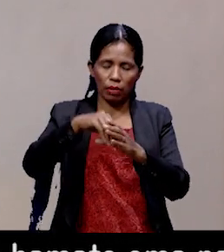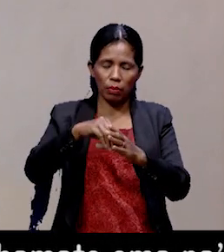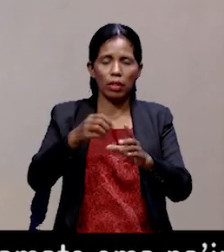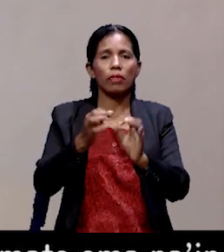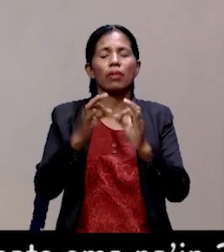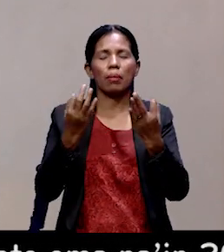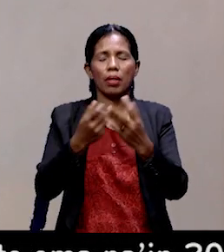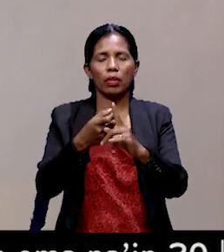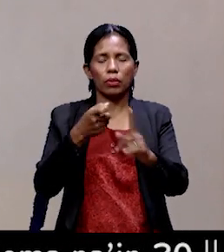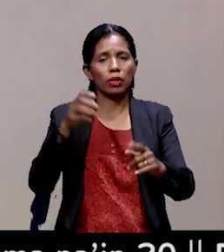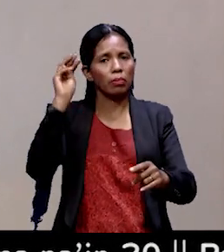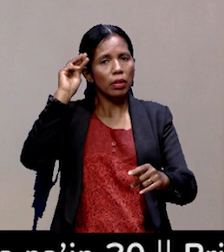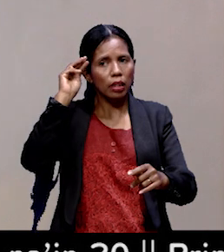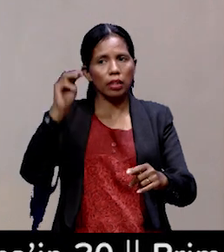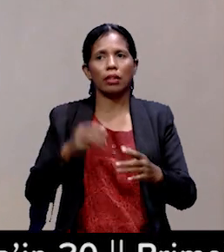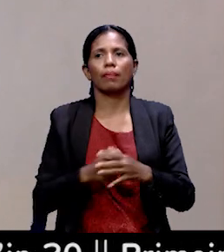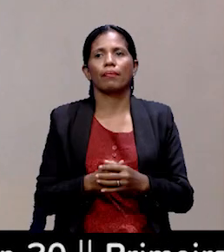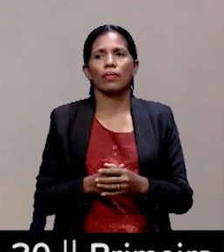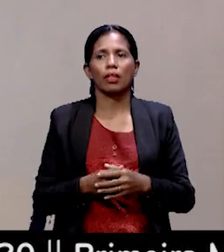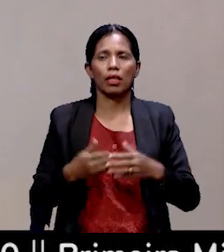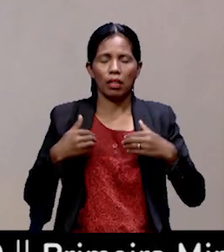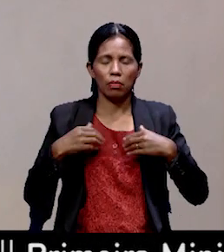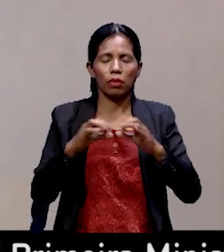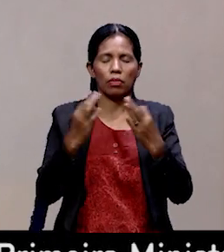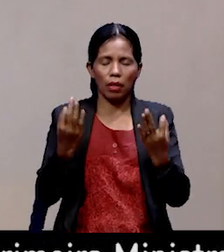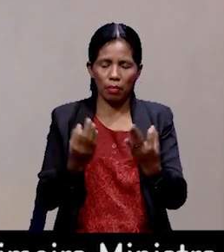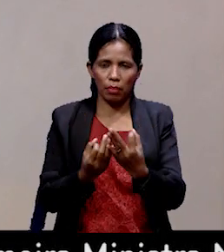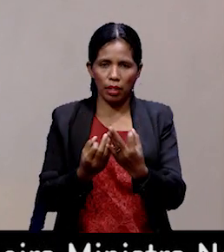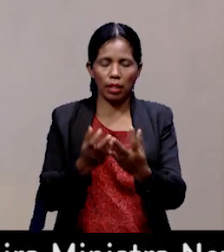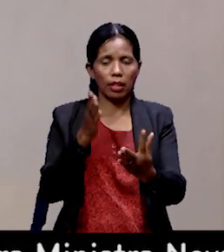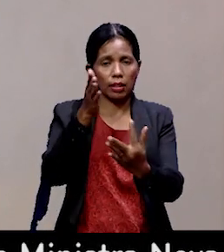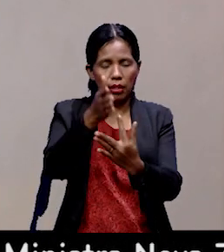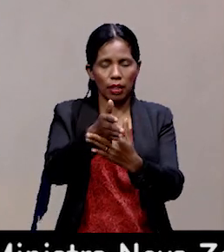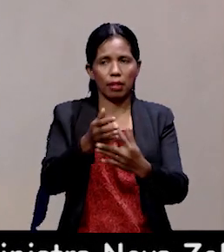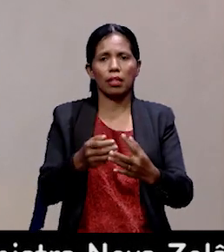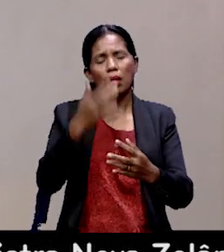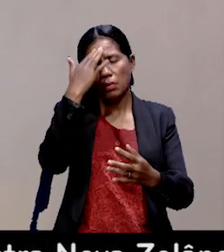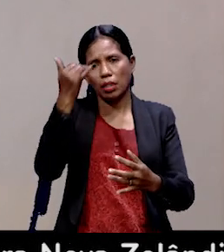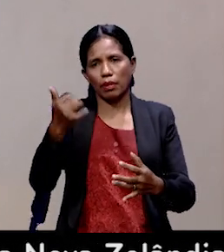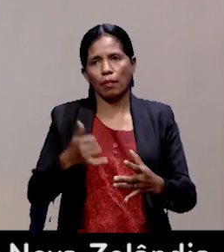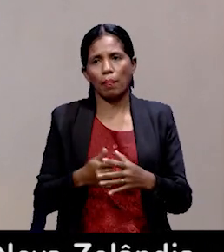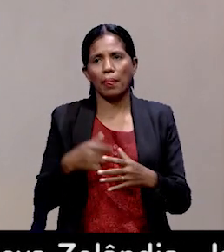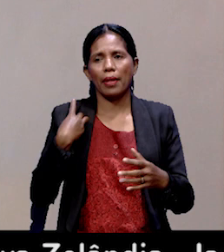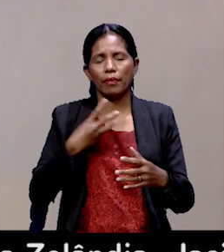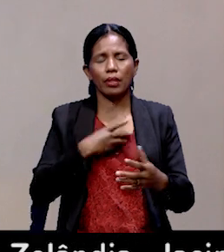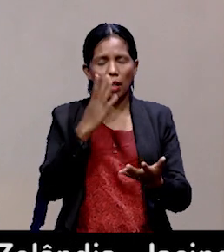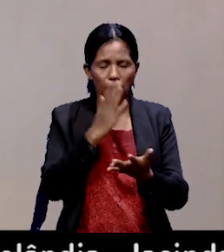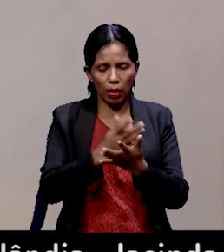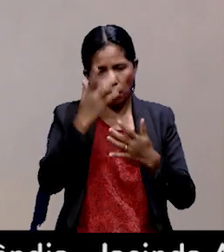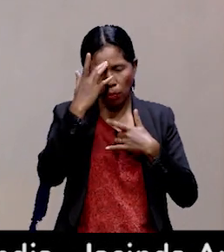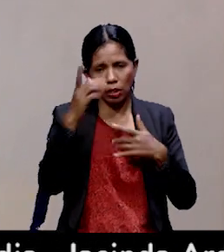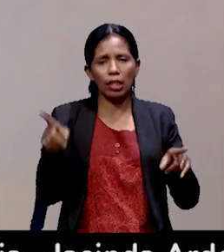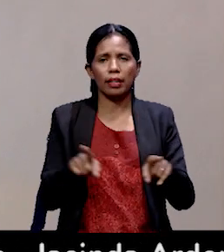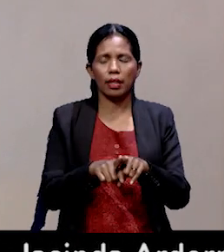sira membro governo, sena e ibon bobo, ianemos na familia tamas sai ilegal e fronteira. Tamas sai da. Ita tu prevene moro sama kita, né?